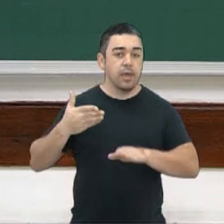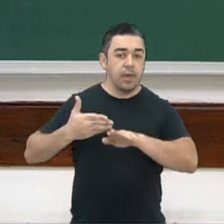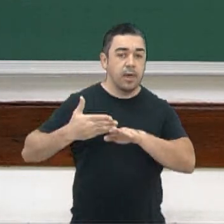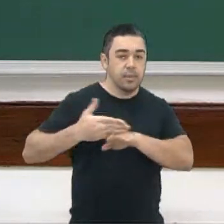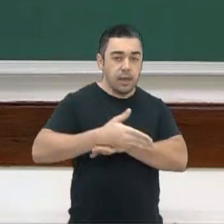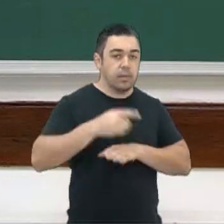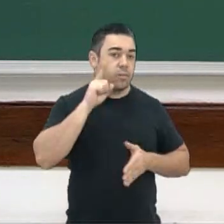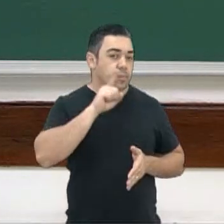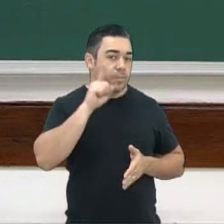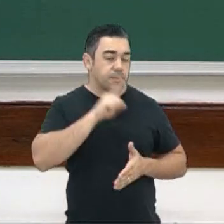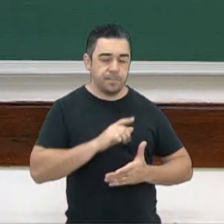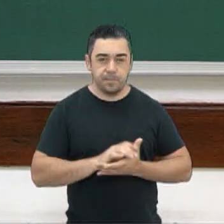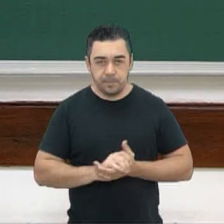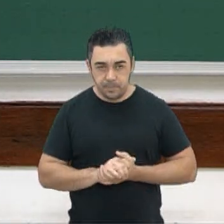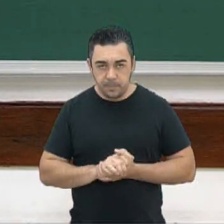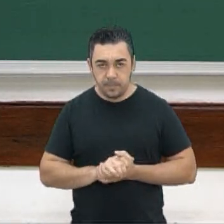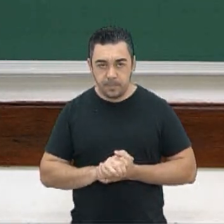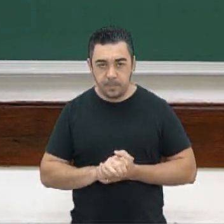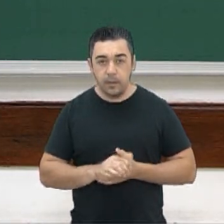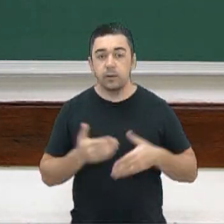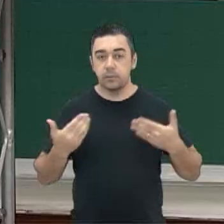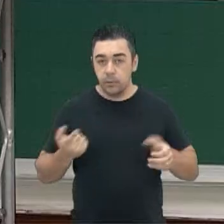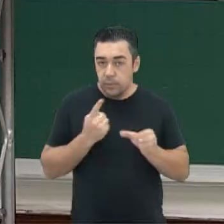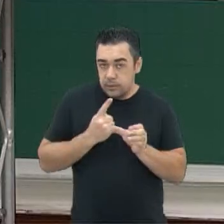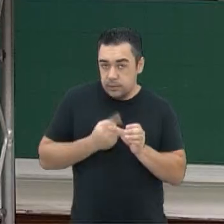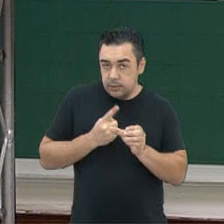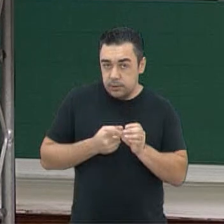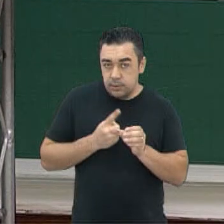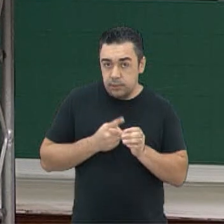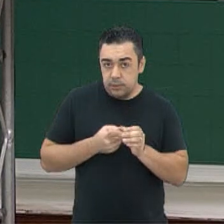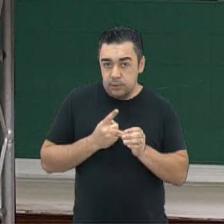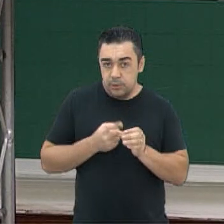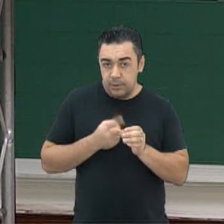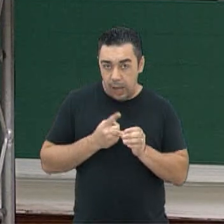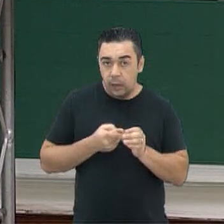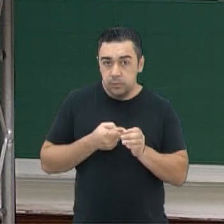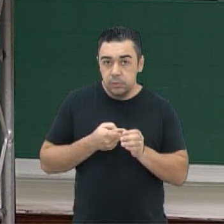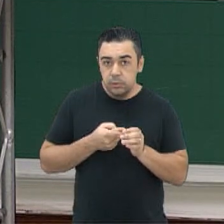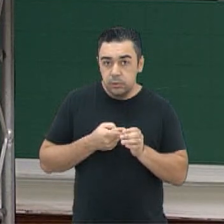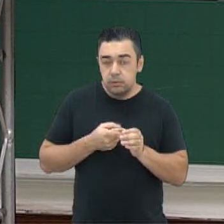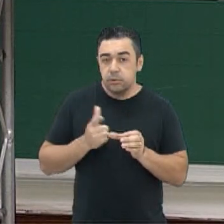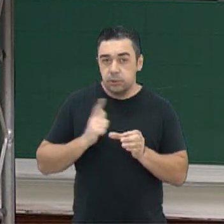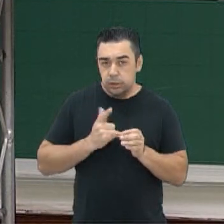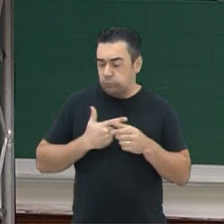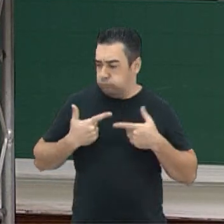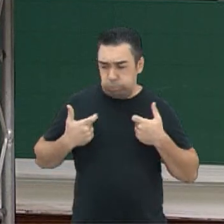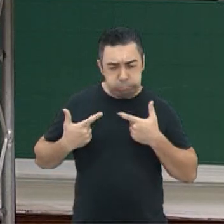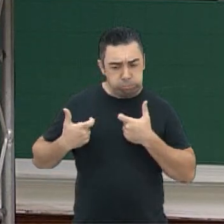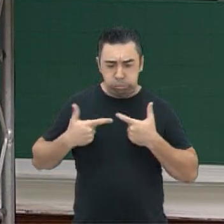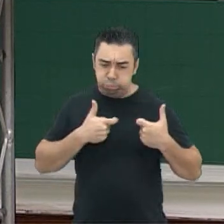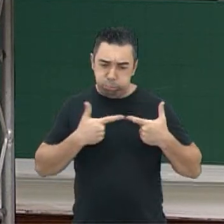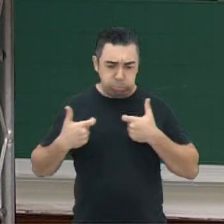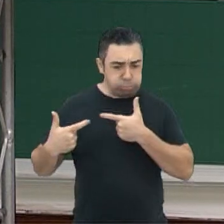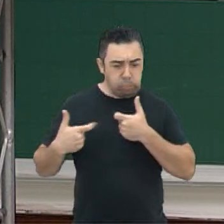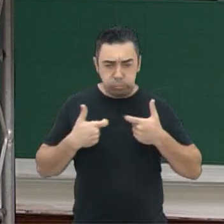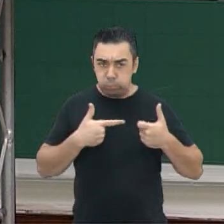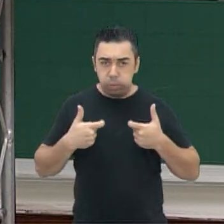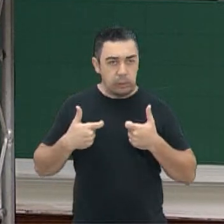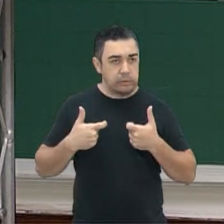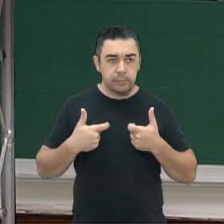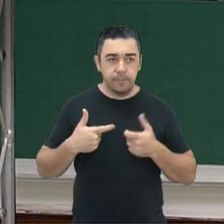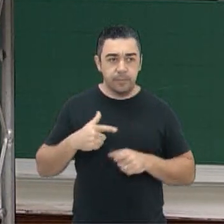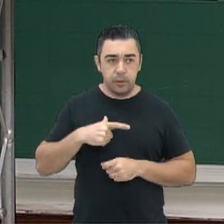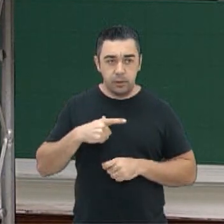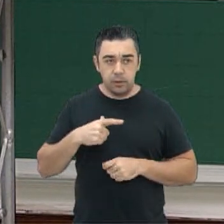Estados Unidos. A cidade virou um campo de batalha irreconhecível, sabe?